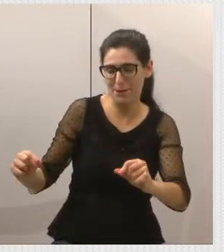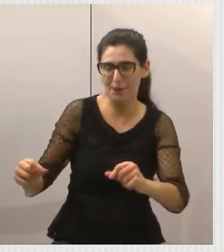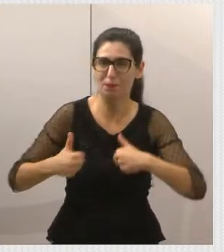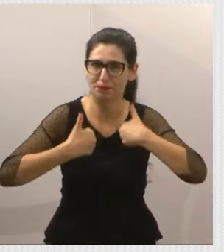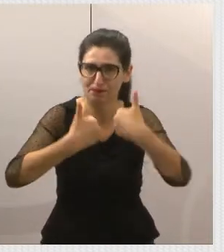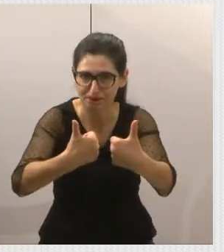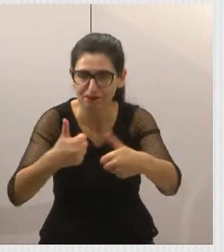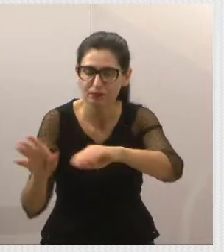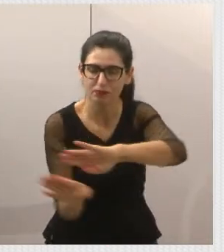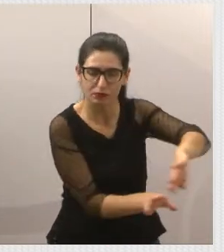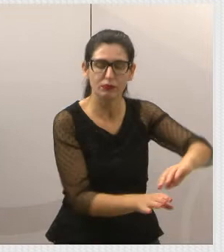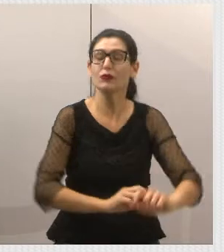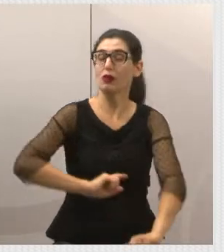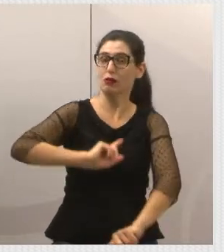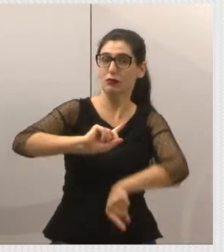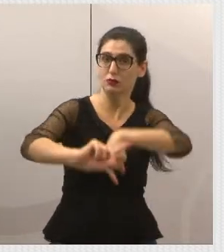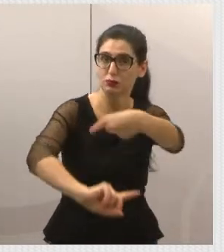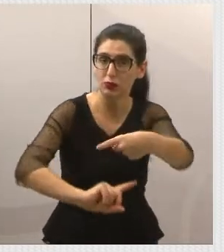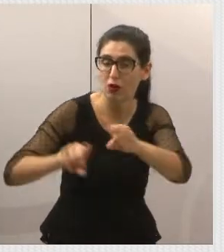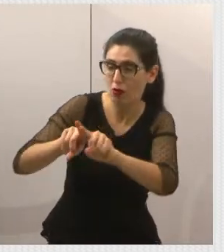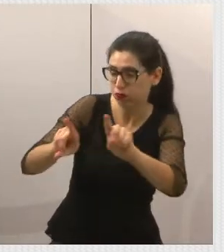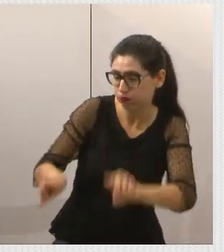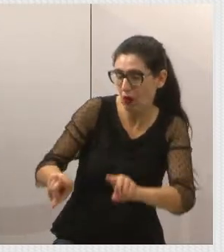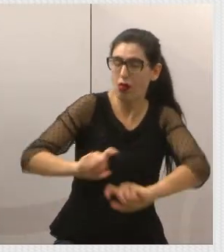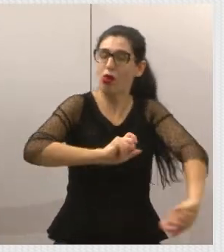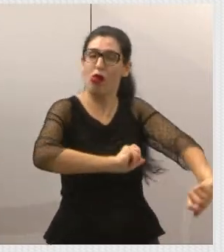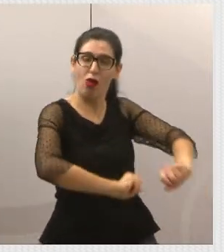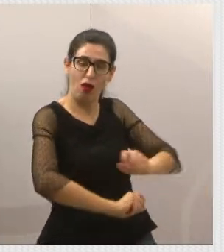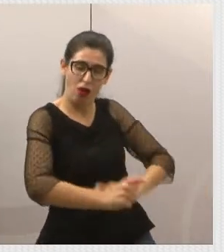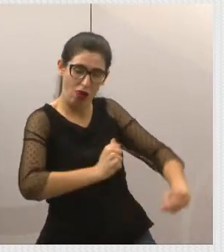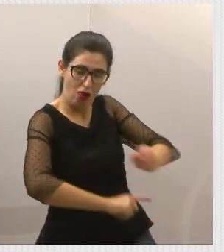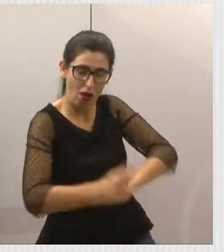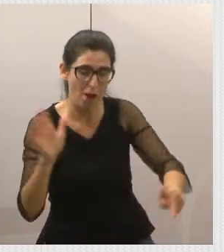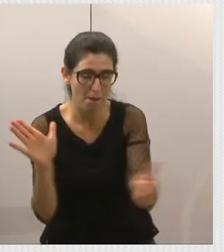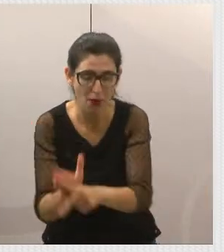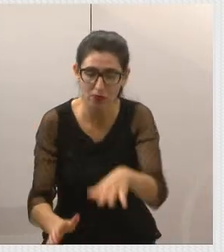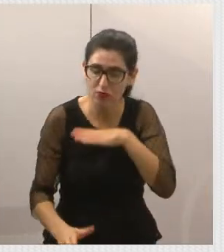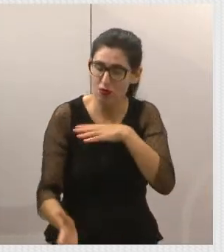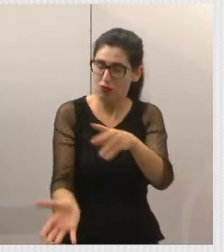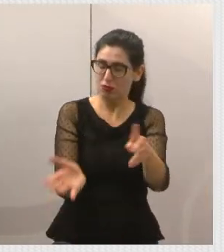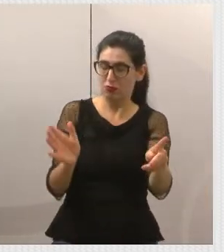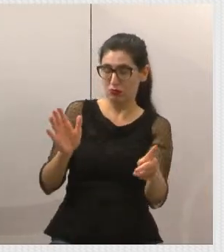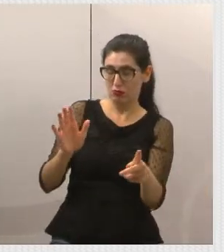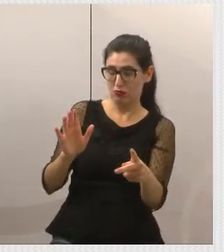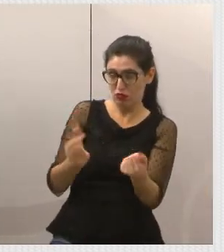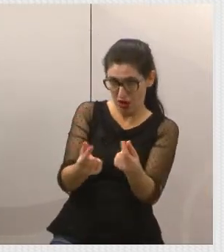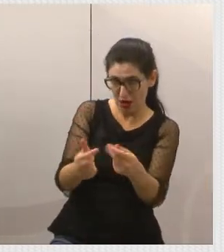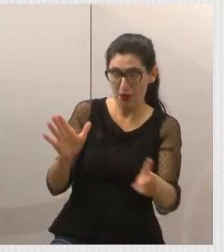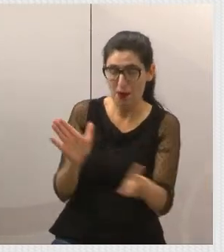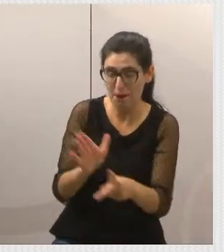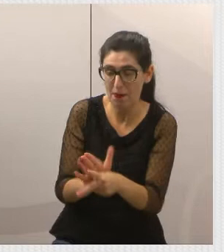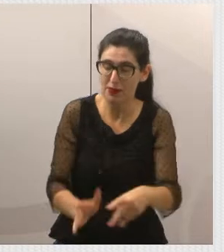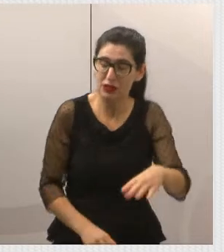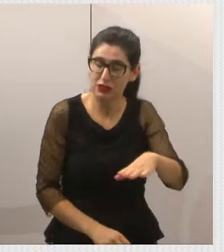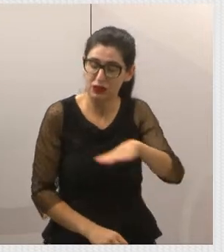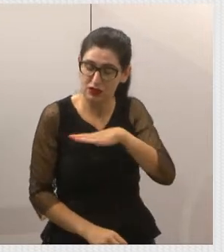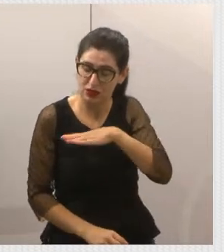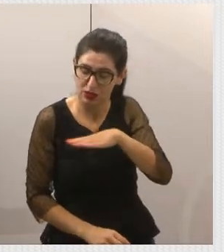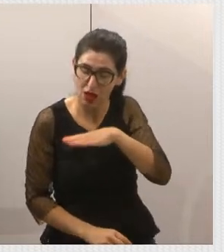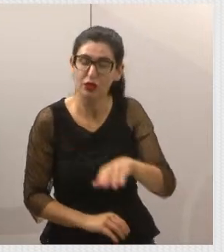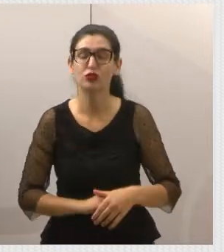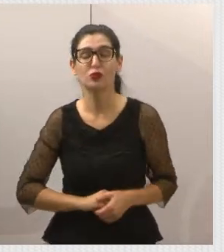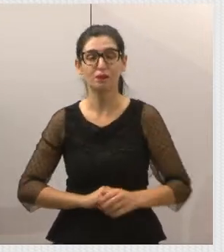por secretarias. Então, a gente está vinculando, basicamente, os recursos de Tesouro, né? Então, aqui, Secretaria